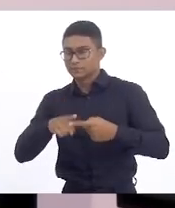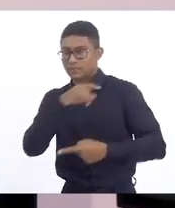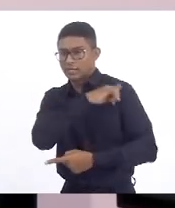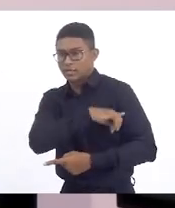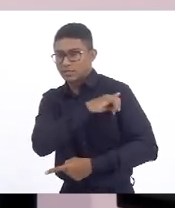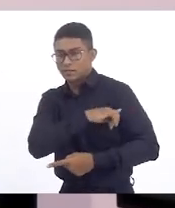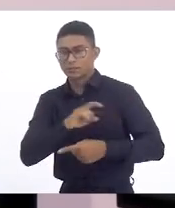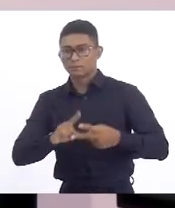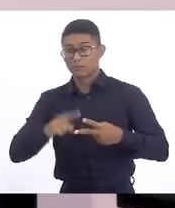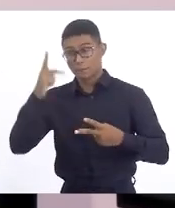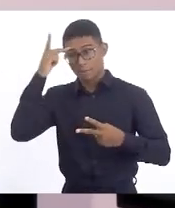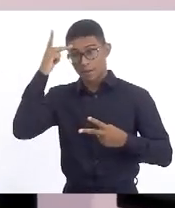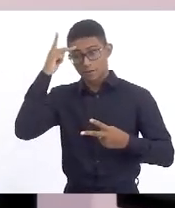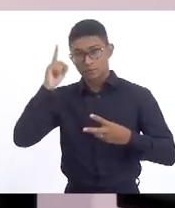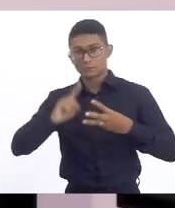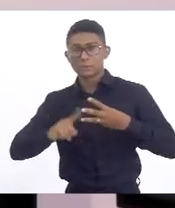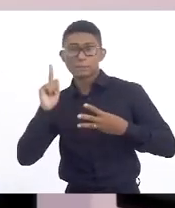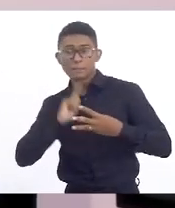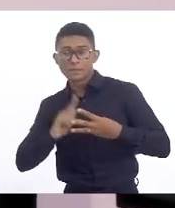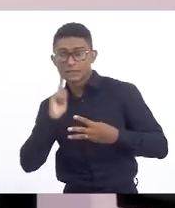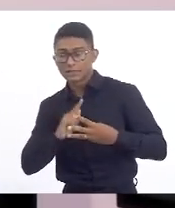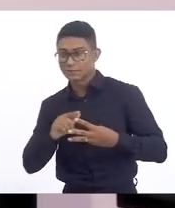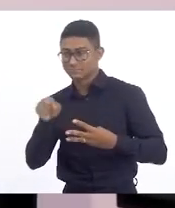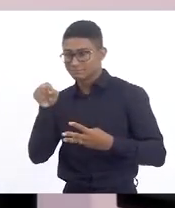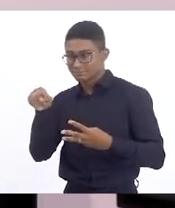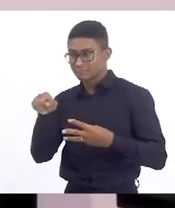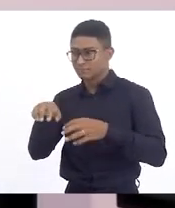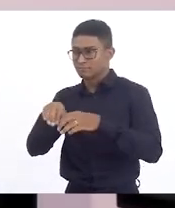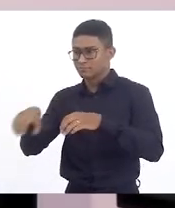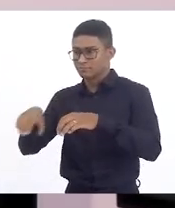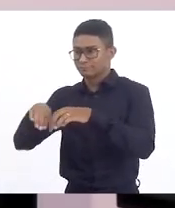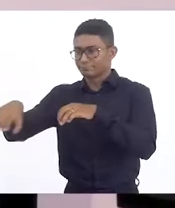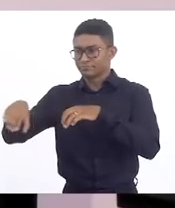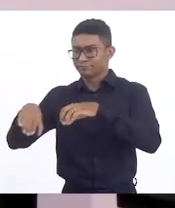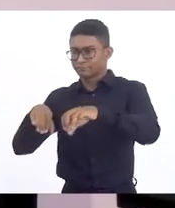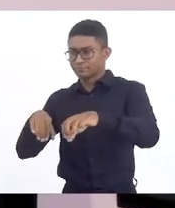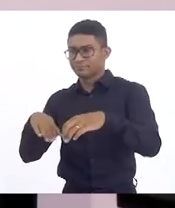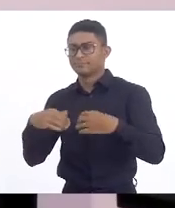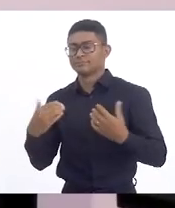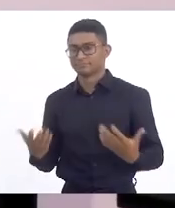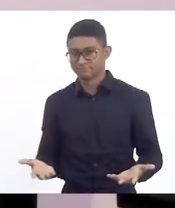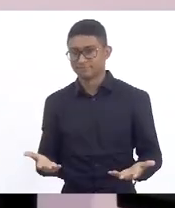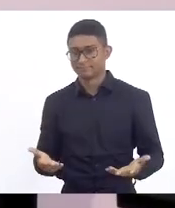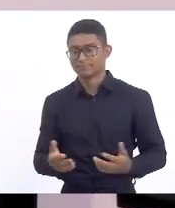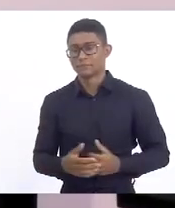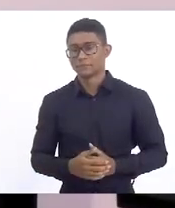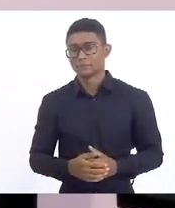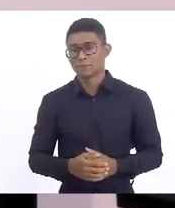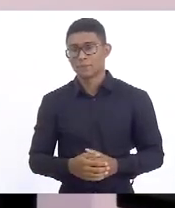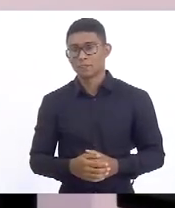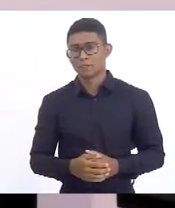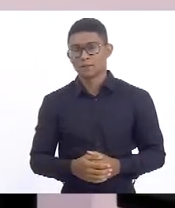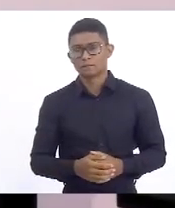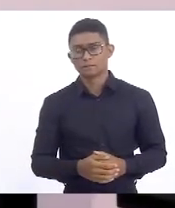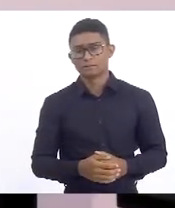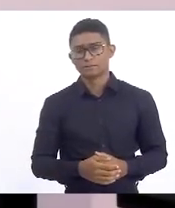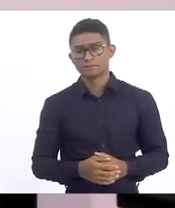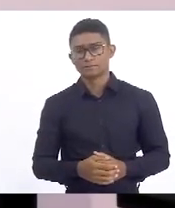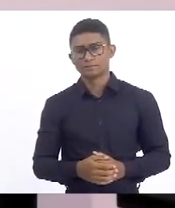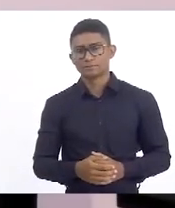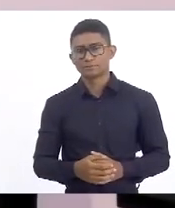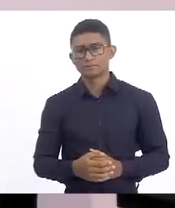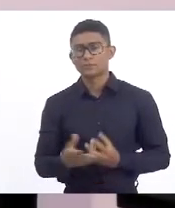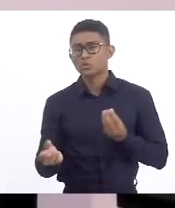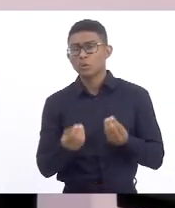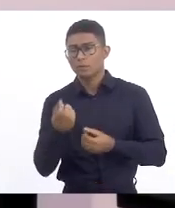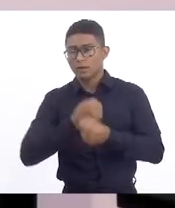isso. E que hoje são 119 metros cúbicos por segundo da transposição do Rio Paraíba do Sul para o Rio Guandu. Bom, as ações